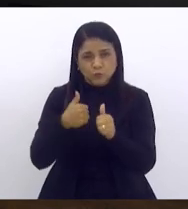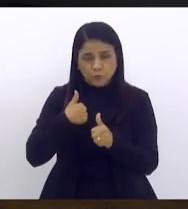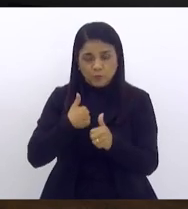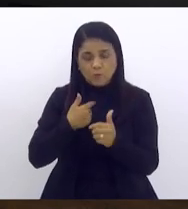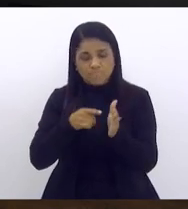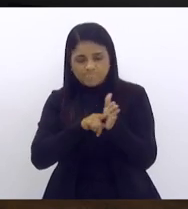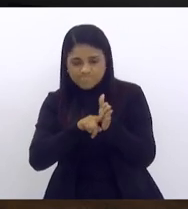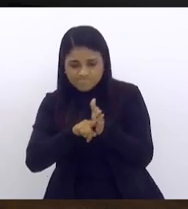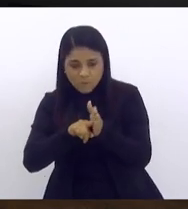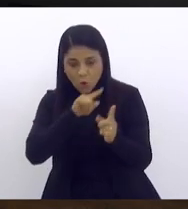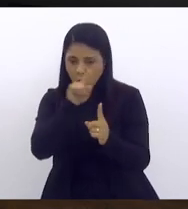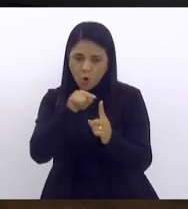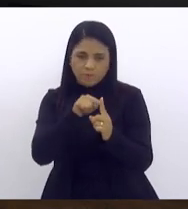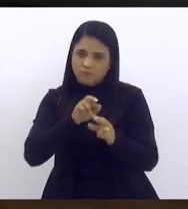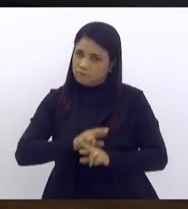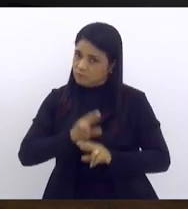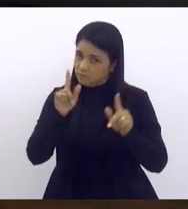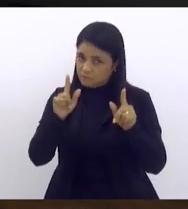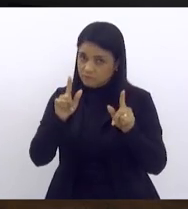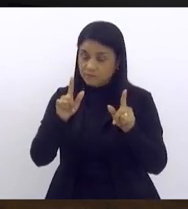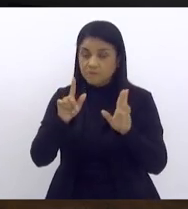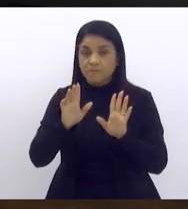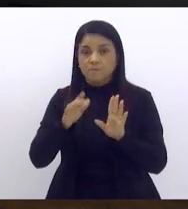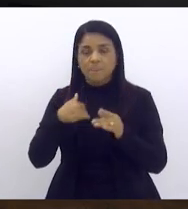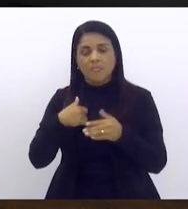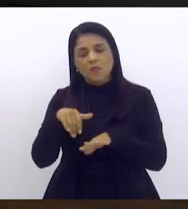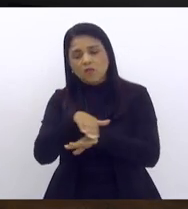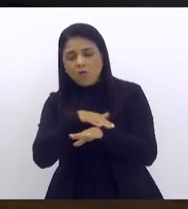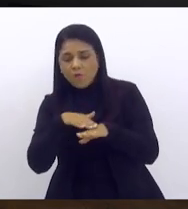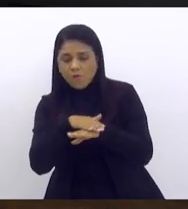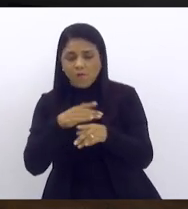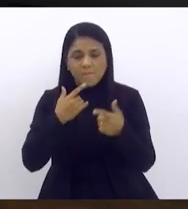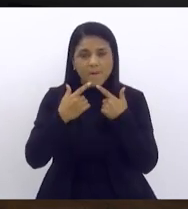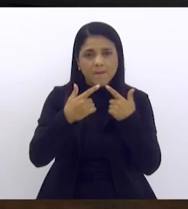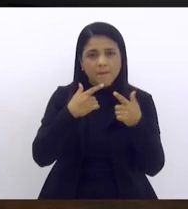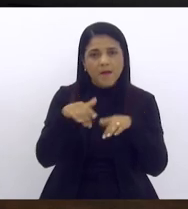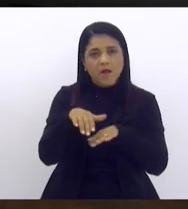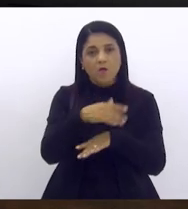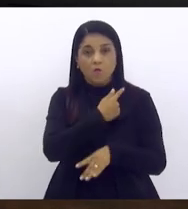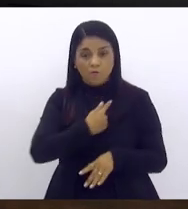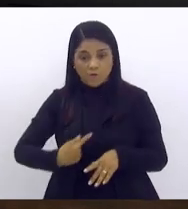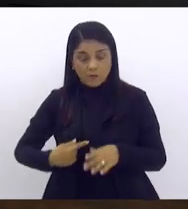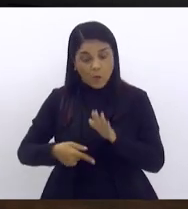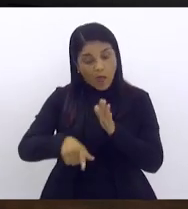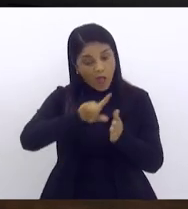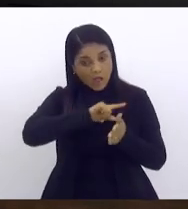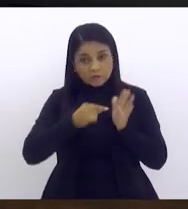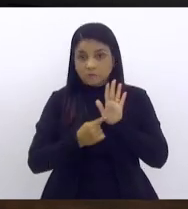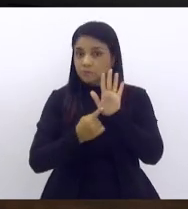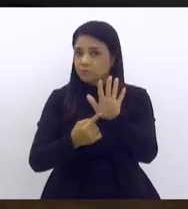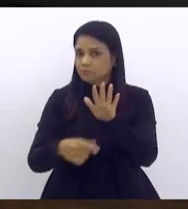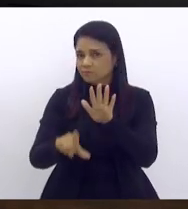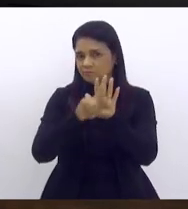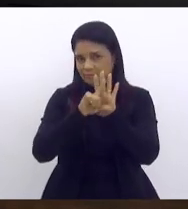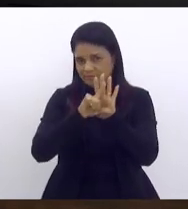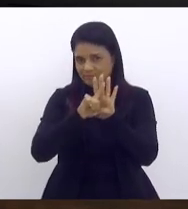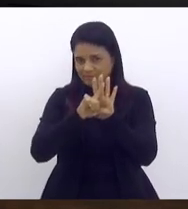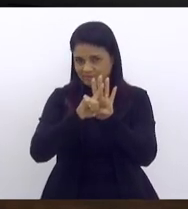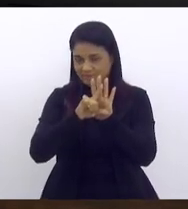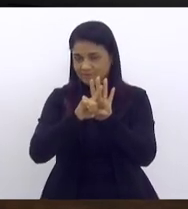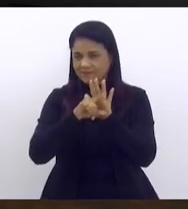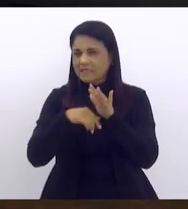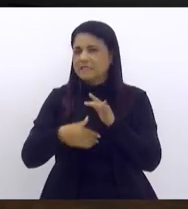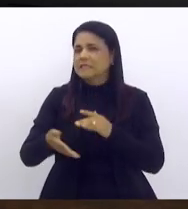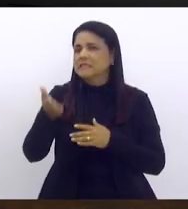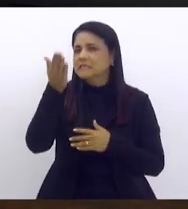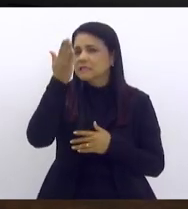esse objetivo. Aí fui conversar com o governo, antes de apresentar a lei, né, porque a gente sabe